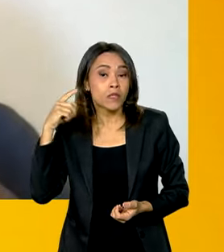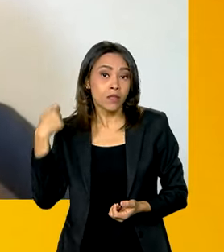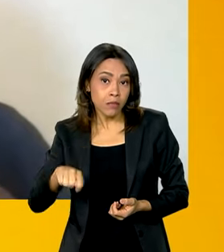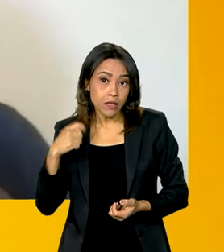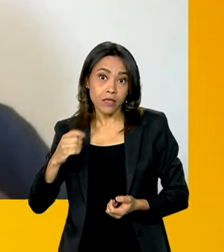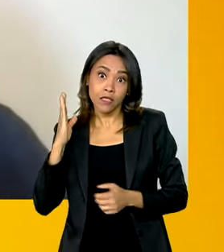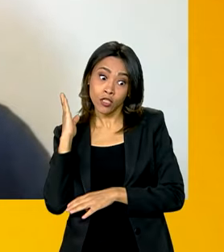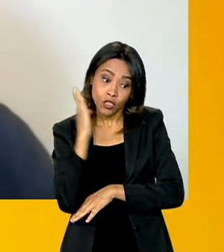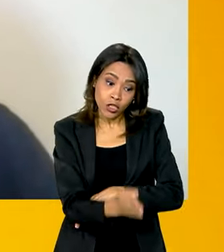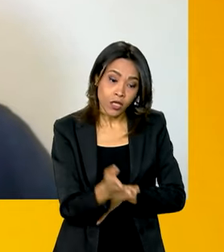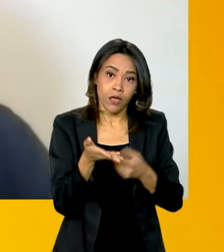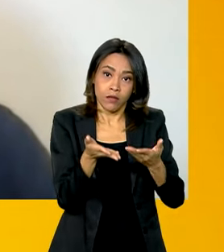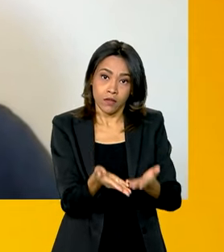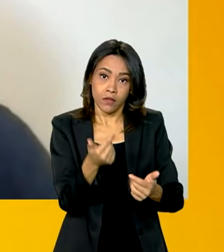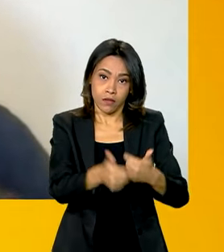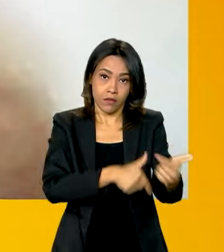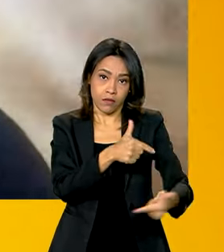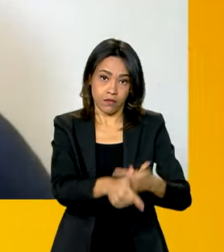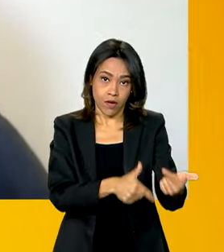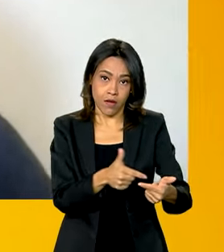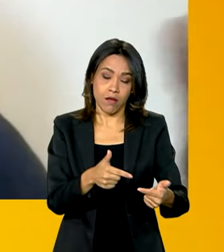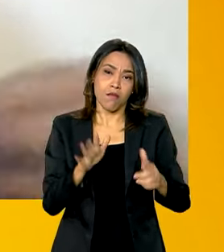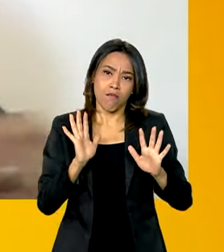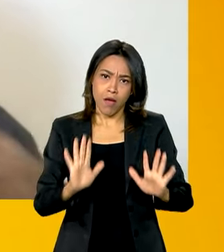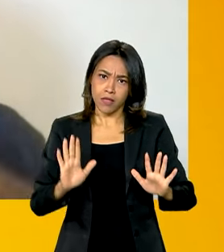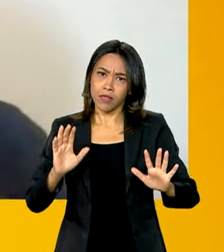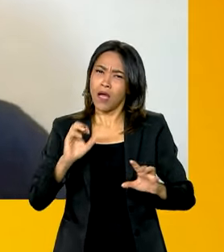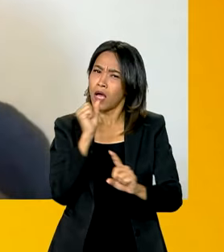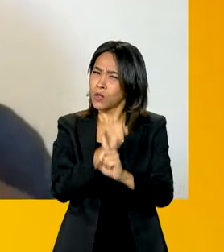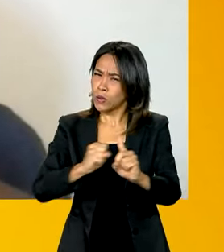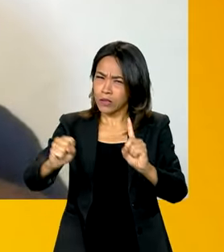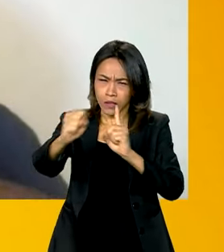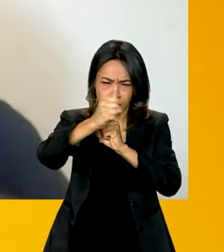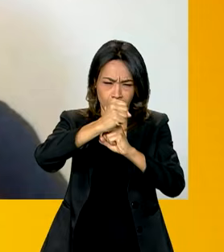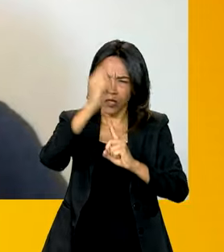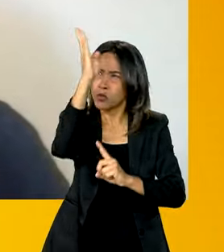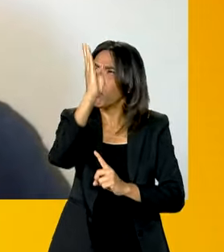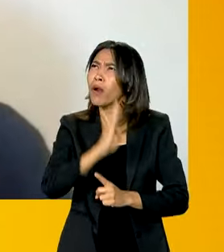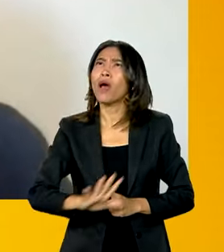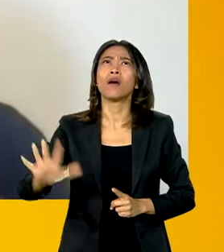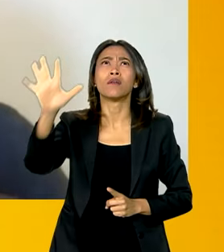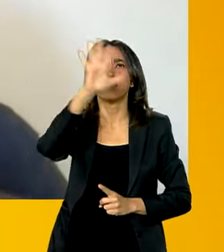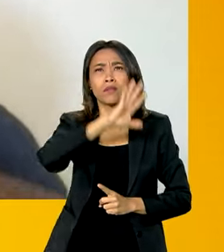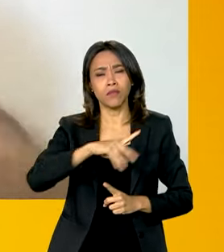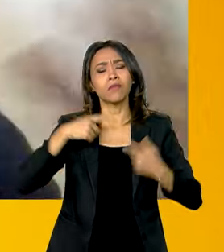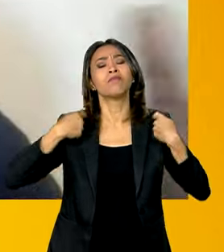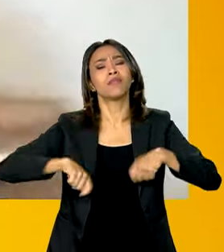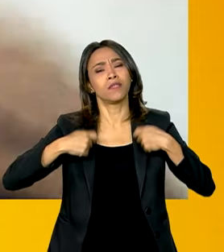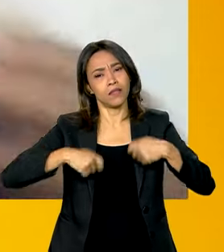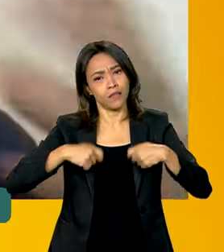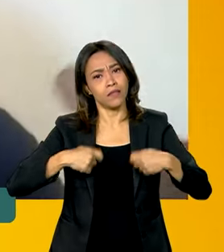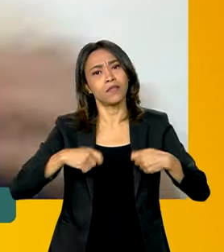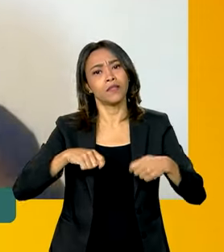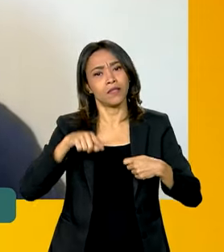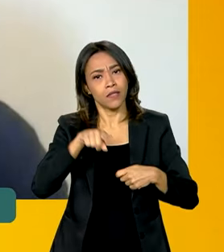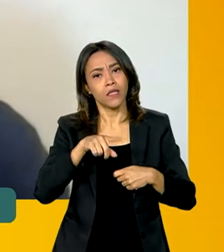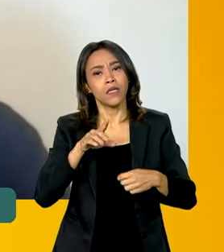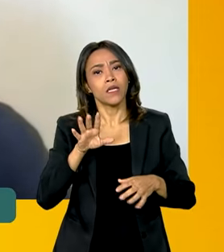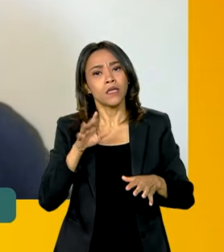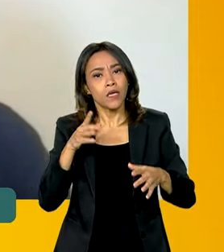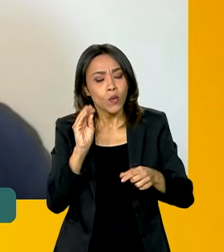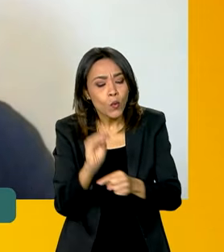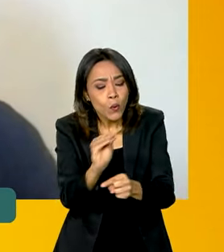né? Mas a gente pode dizer que a sociedade brasileira como um todo depende dos manguezais para tudo isso que eu